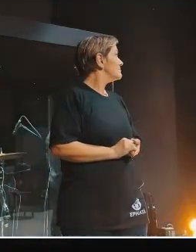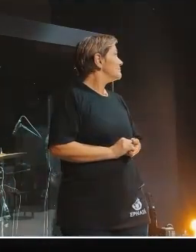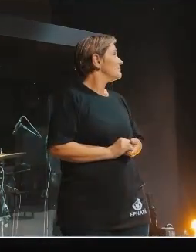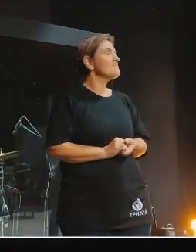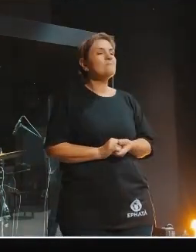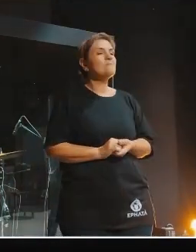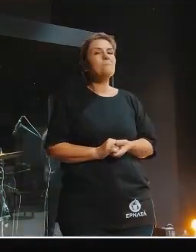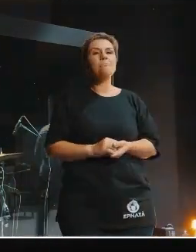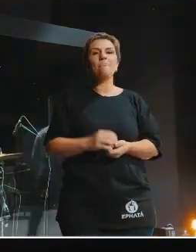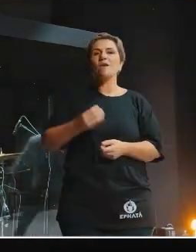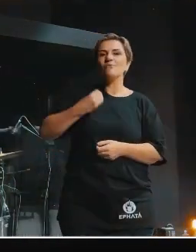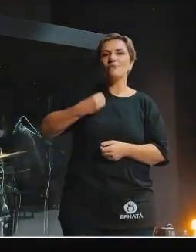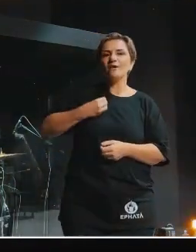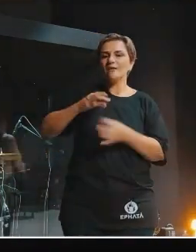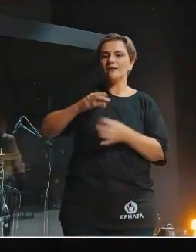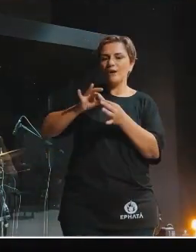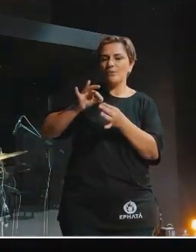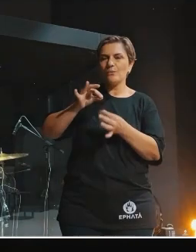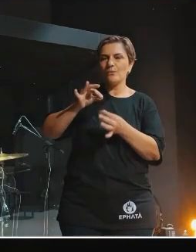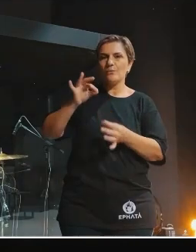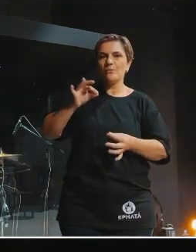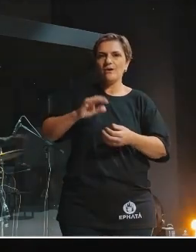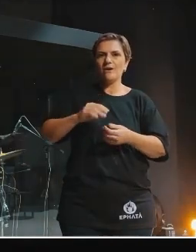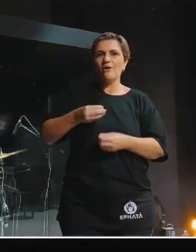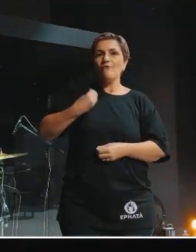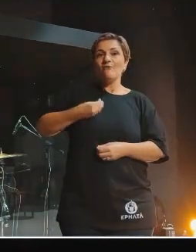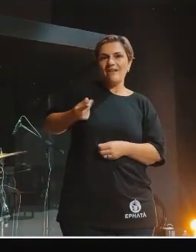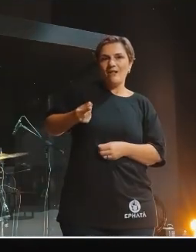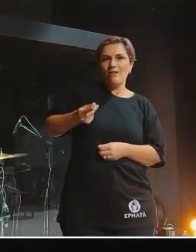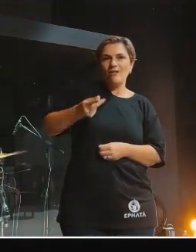vida longa eu lhe darei